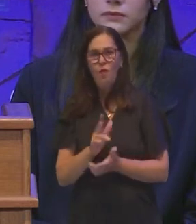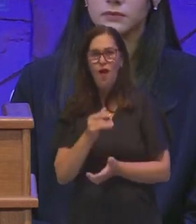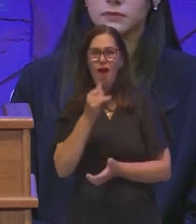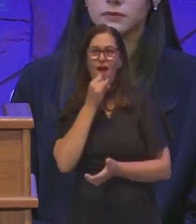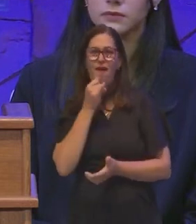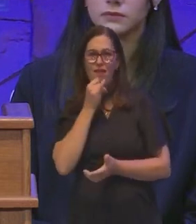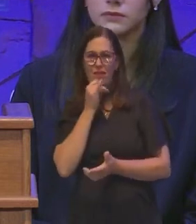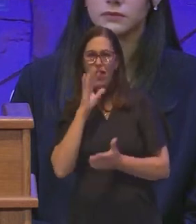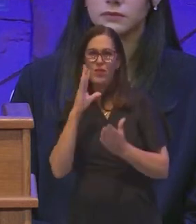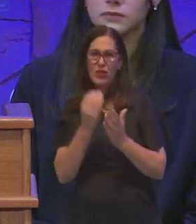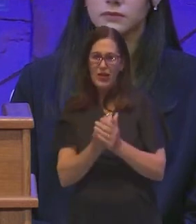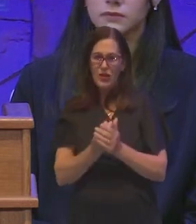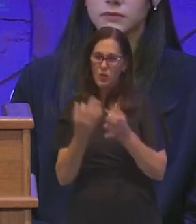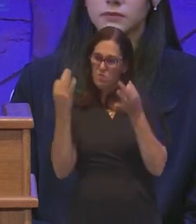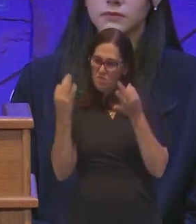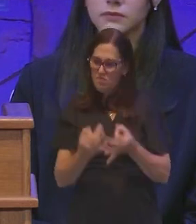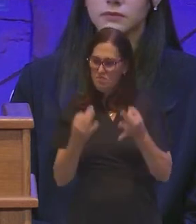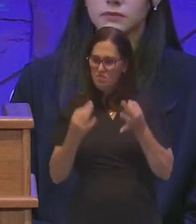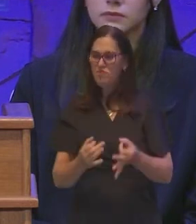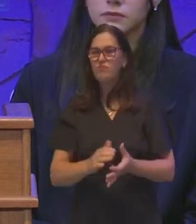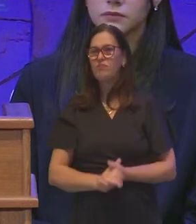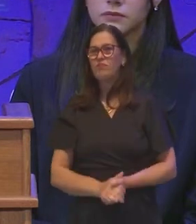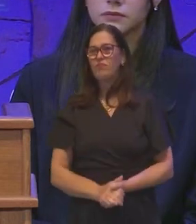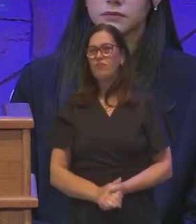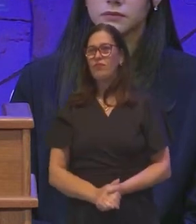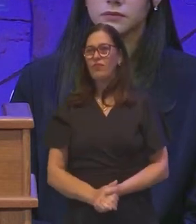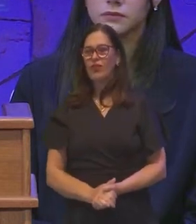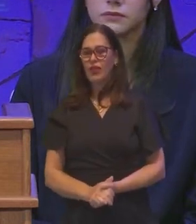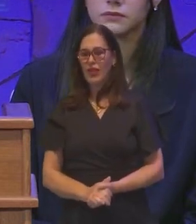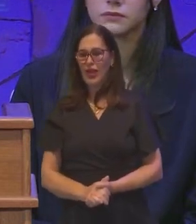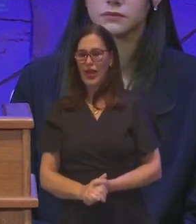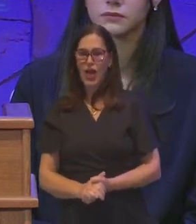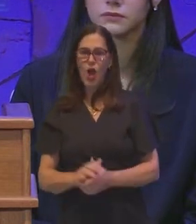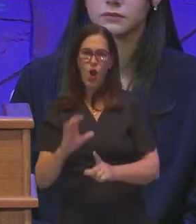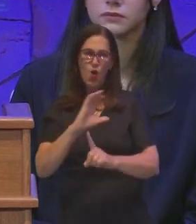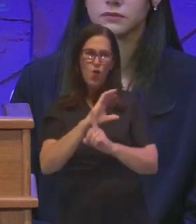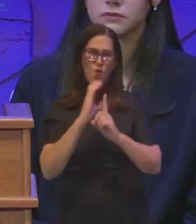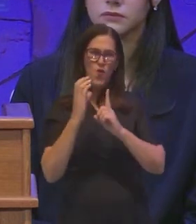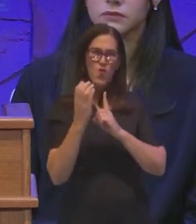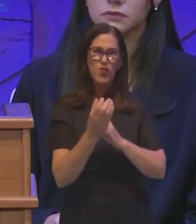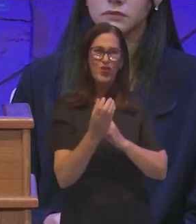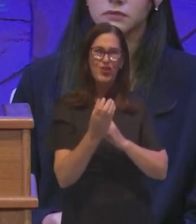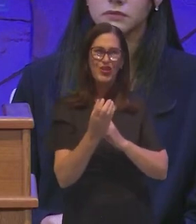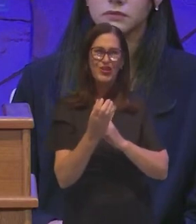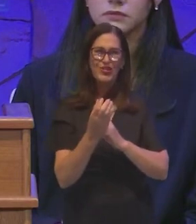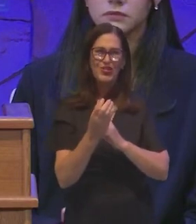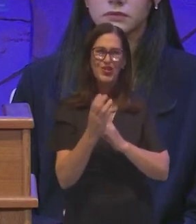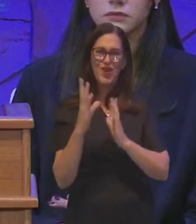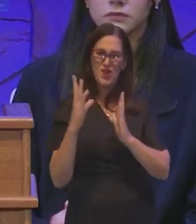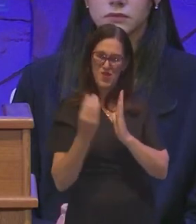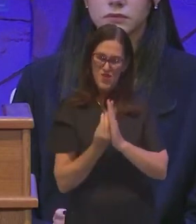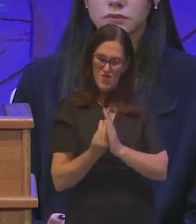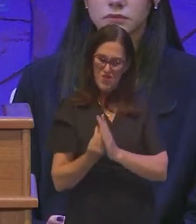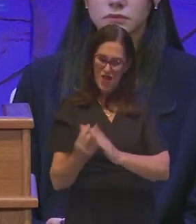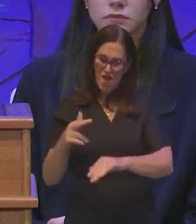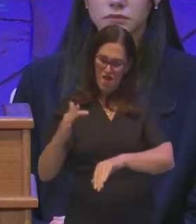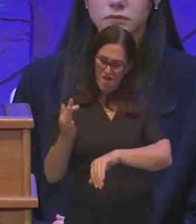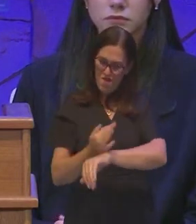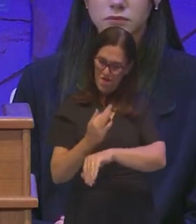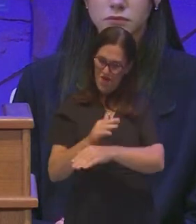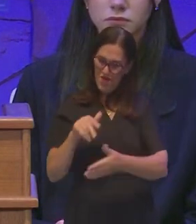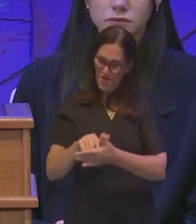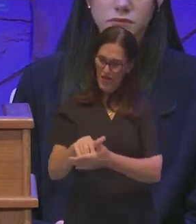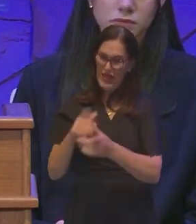dessa igreja ideal, era a comunidade, era a igreja que perseverava então